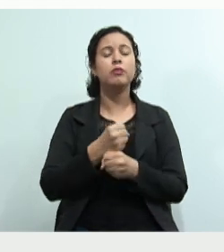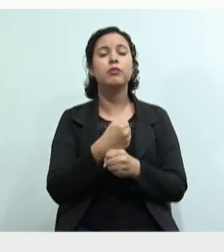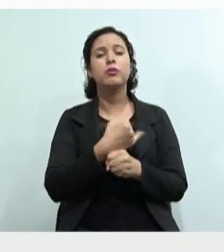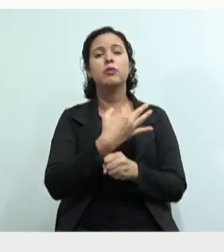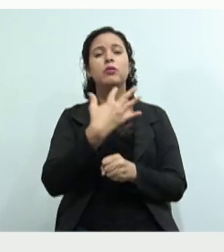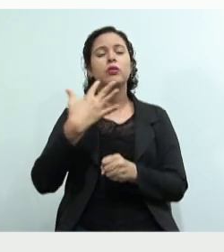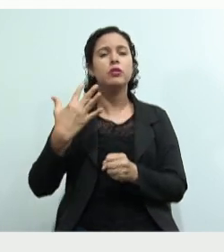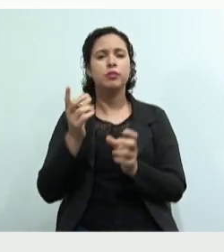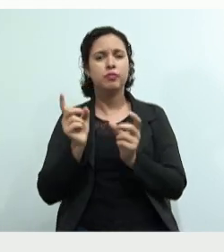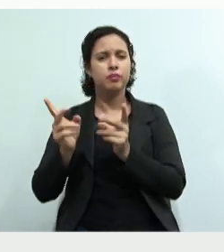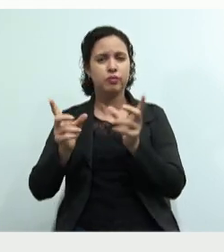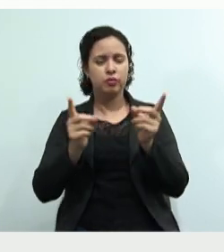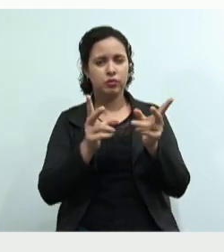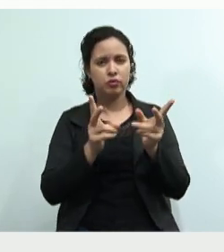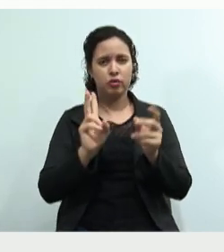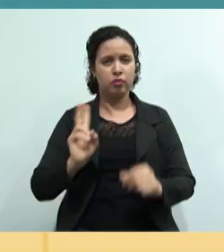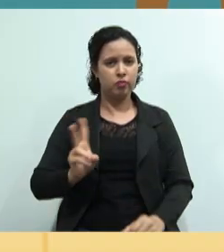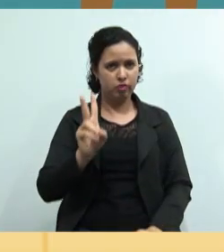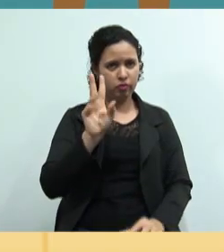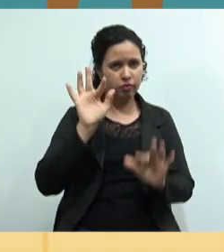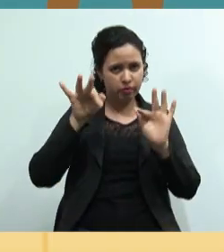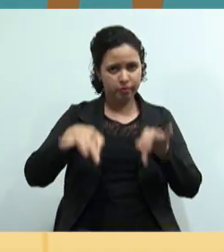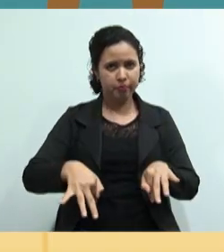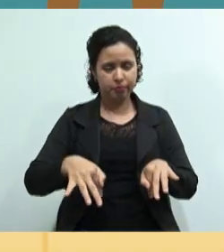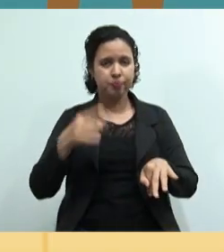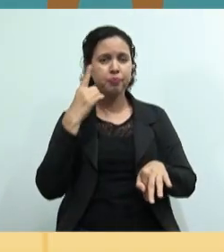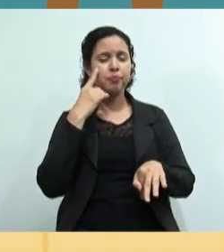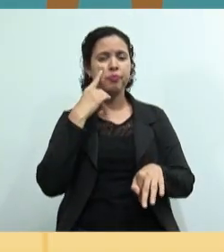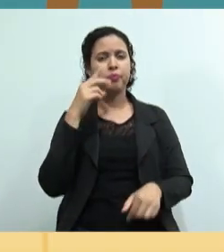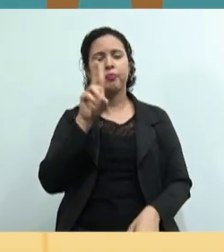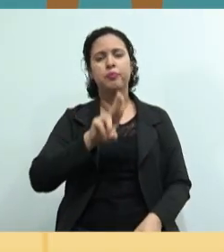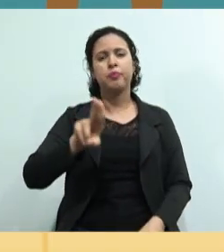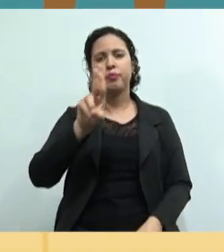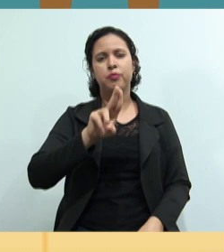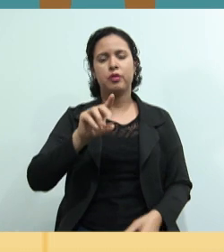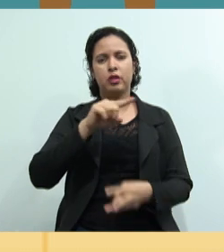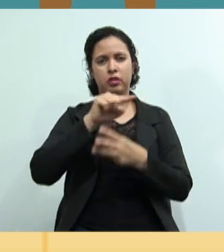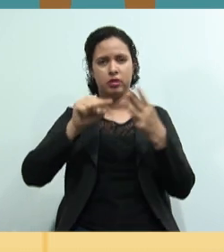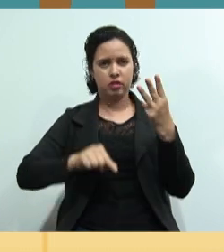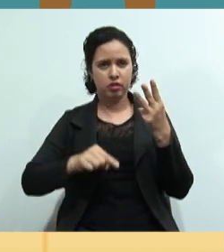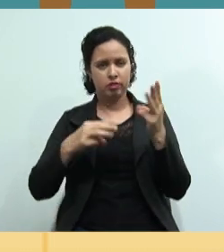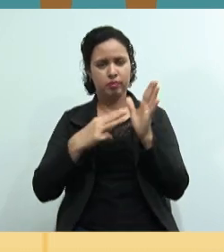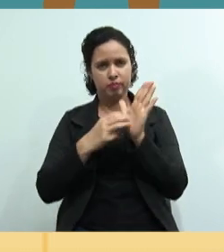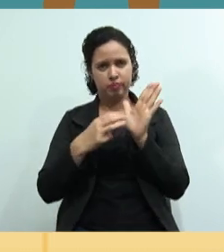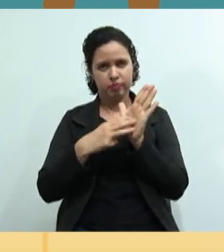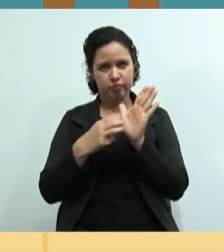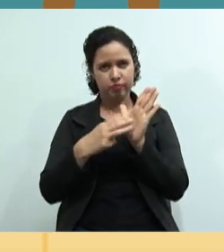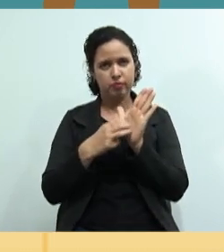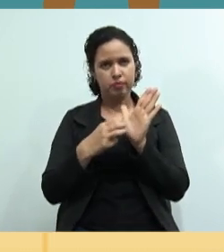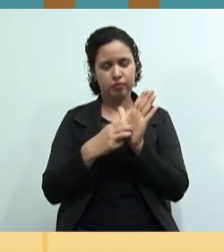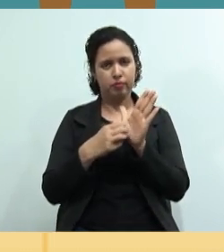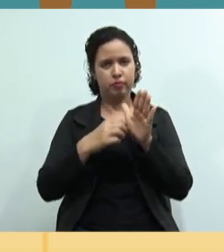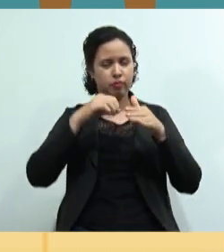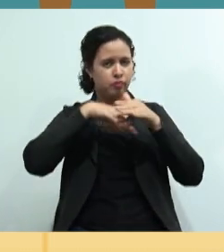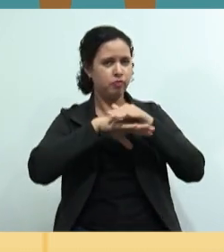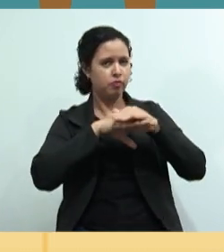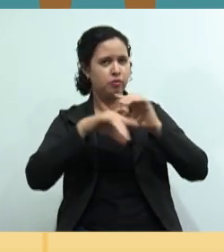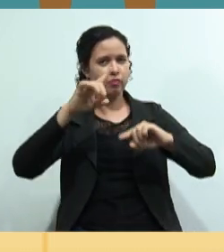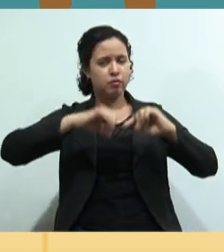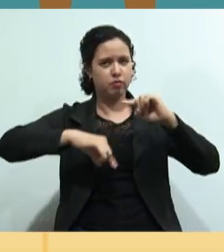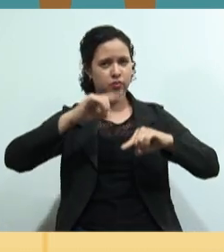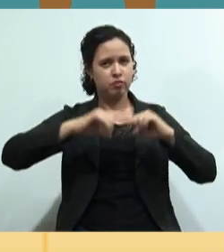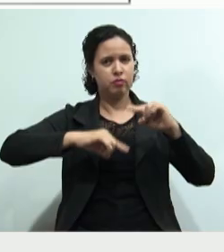mercadorias vendidas e o valor do estoque final, vamos utilizar as 3 metodologias de inventário de materiais que acabamos de